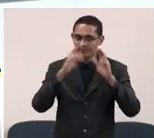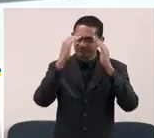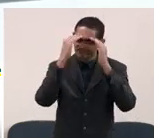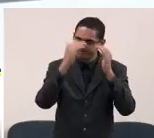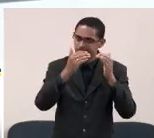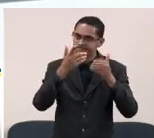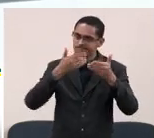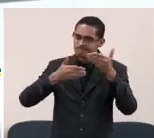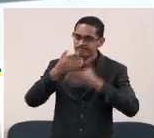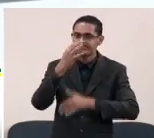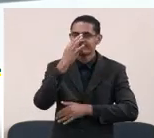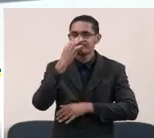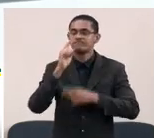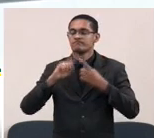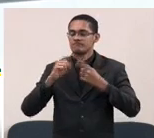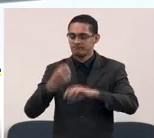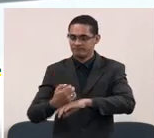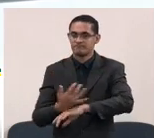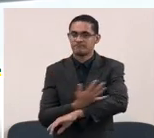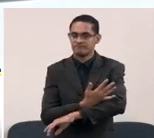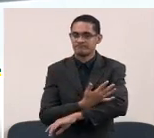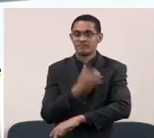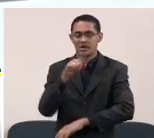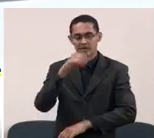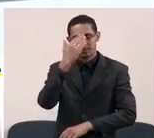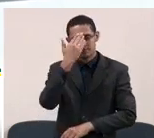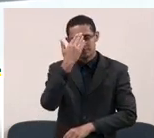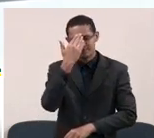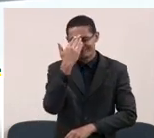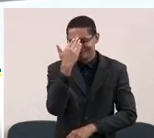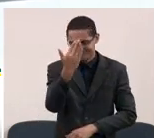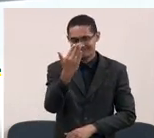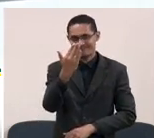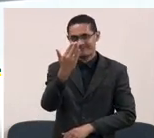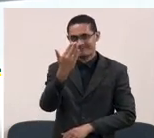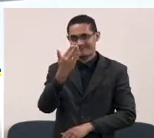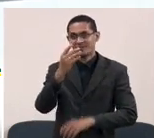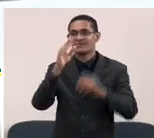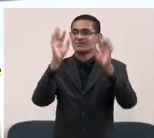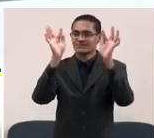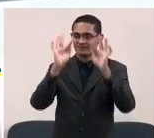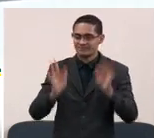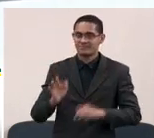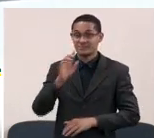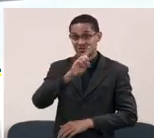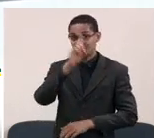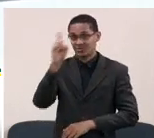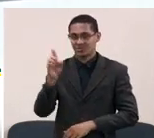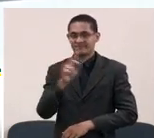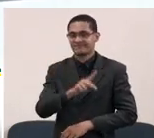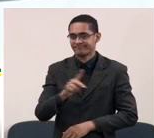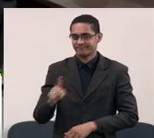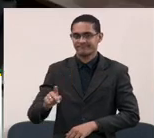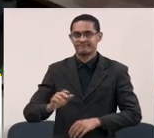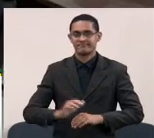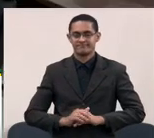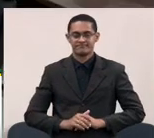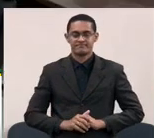nossa admiração. Muito obrigado e um feliz dia dos professores.